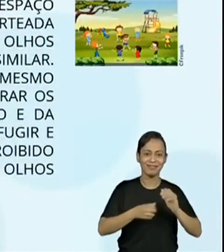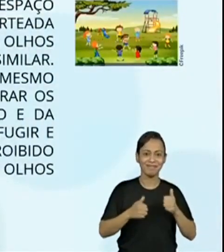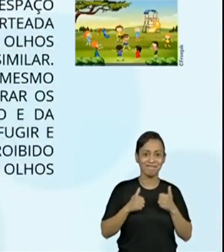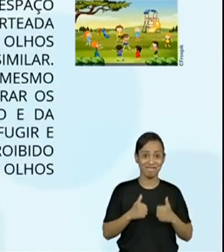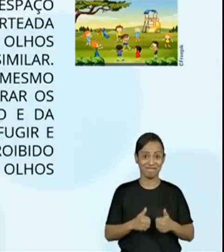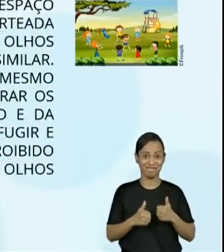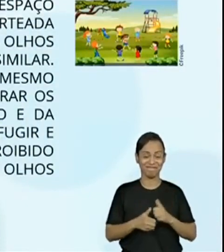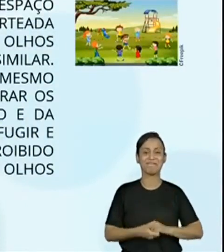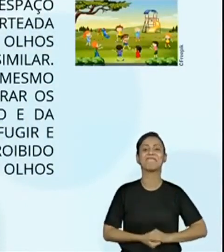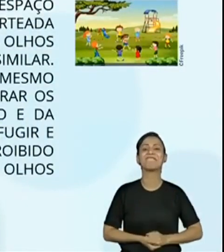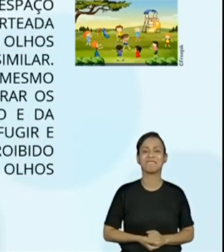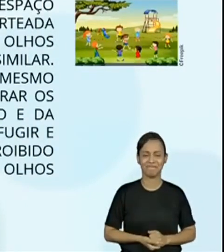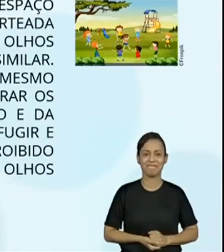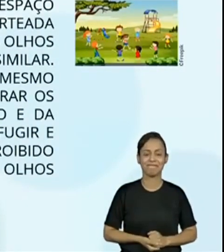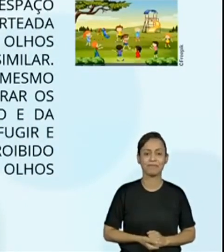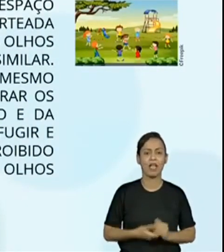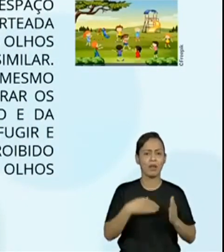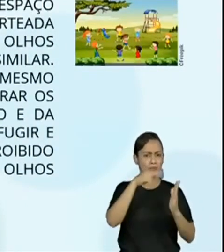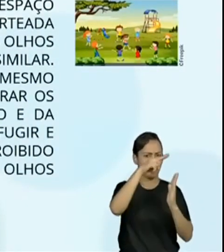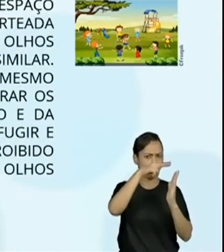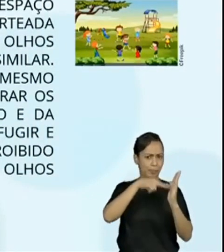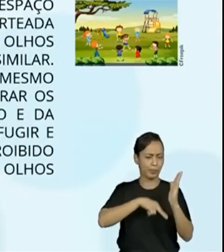ler com eles? Vamos. Vamos lá.